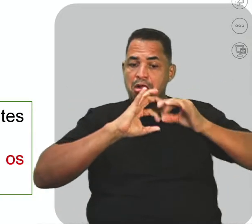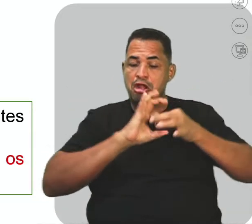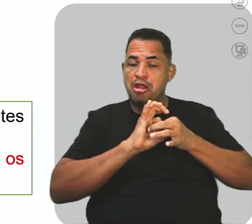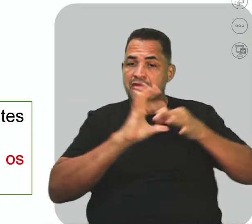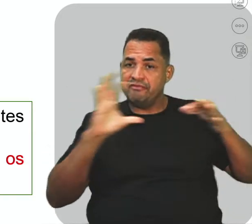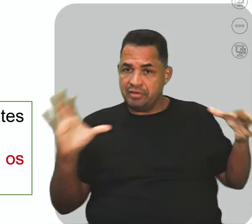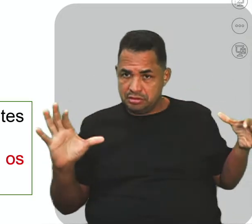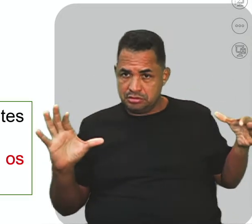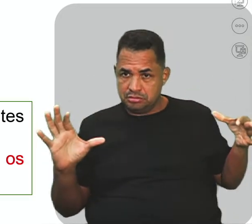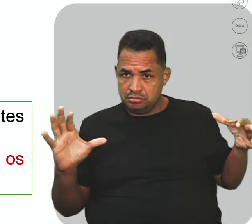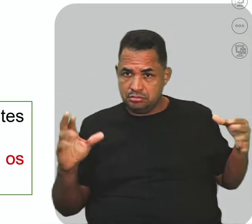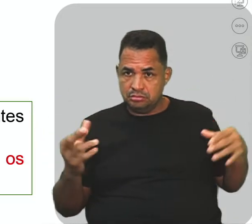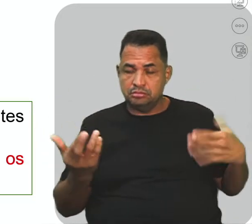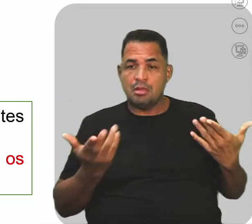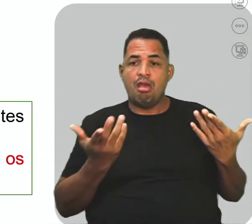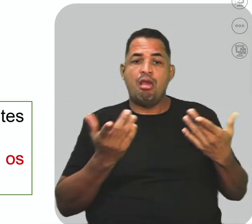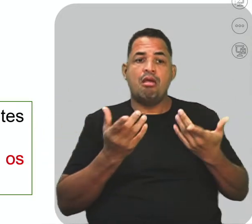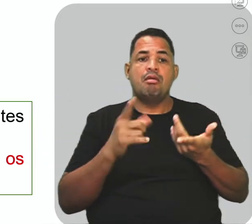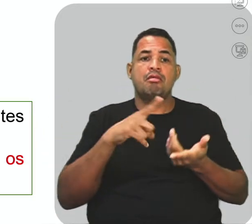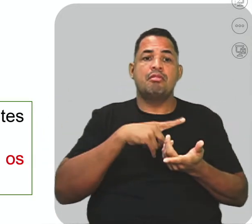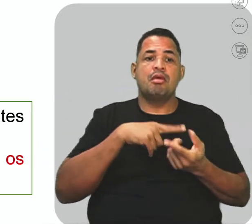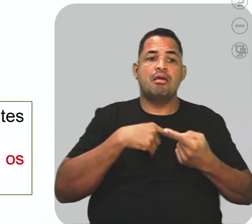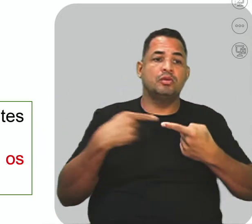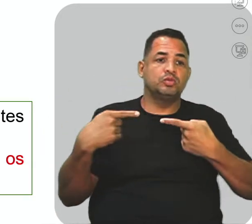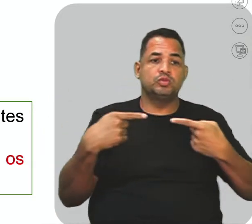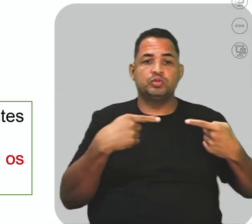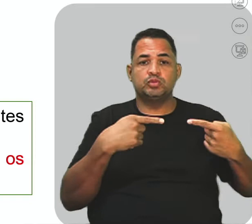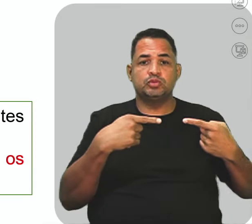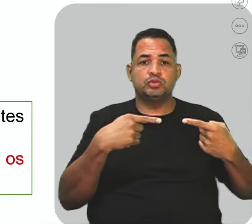independentes, responsáveis pela direção,